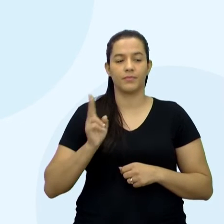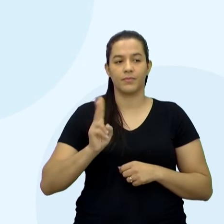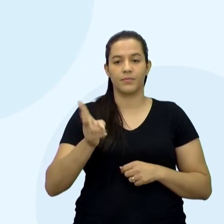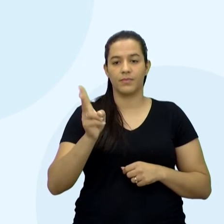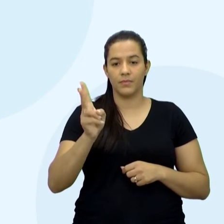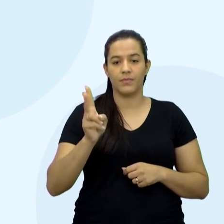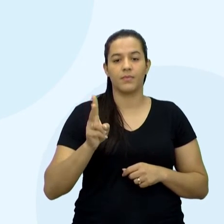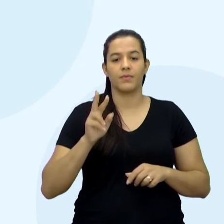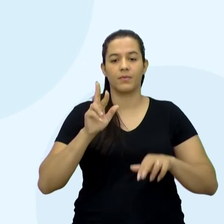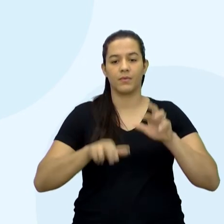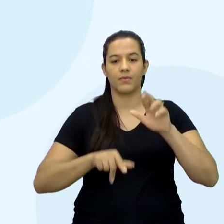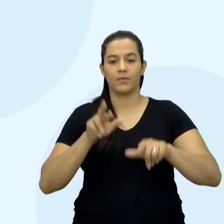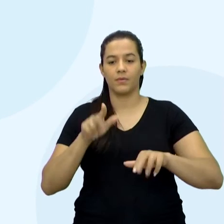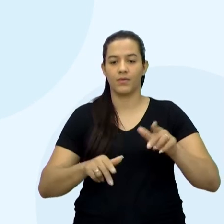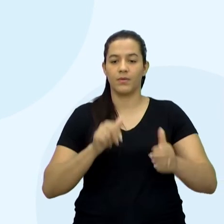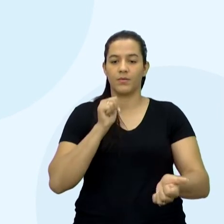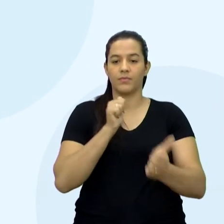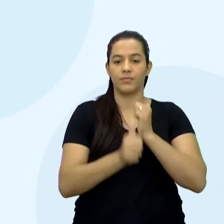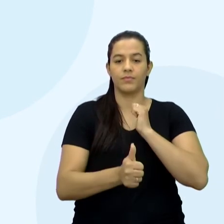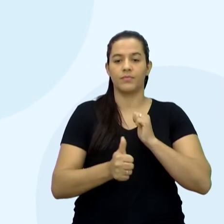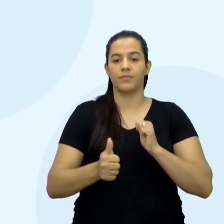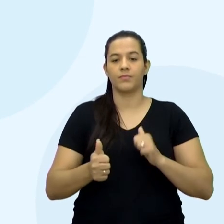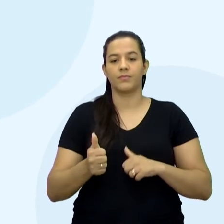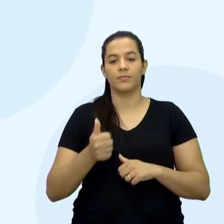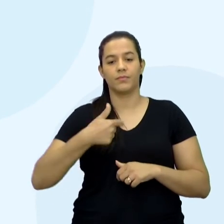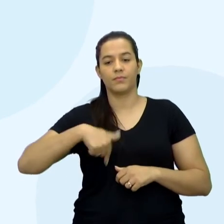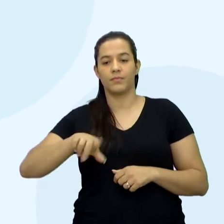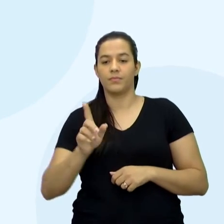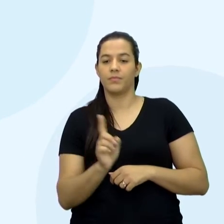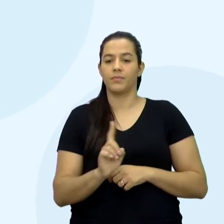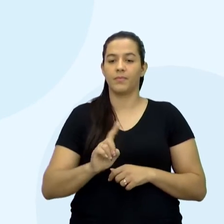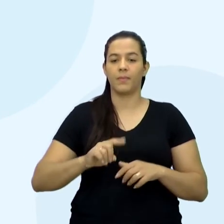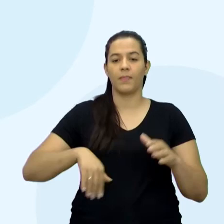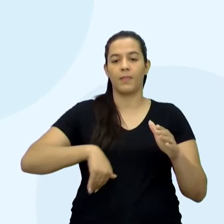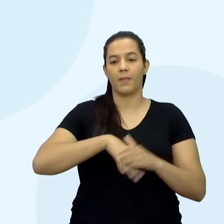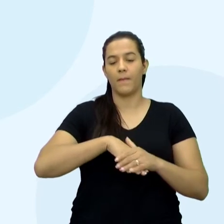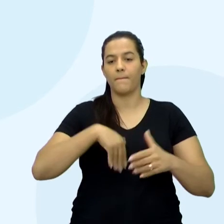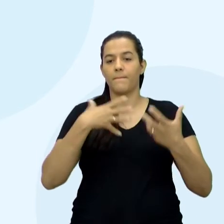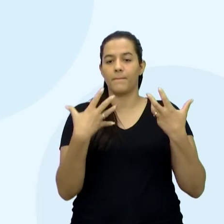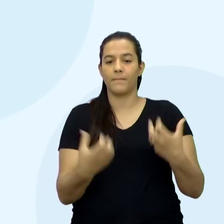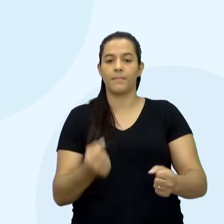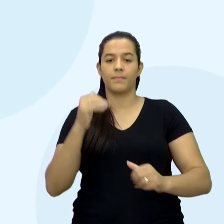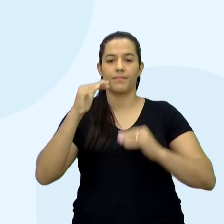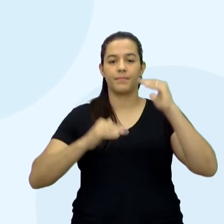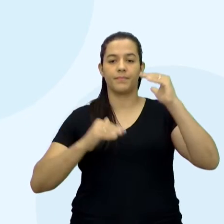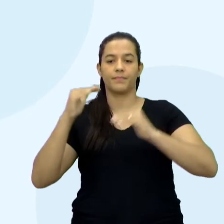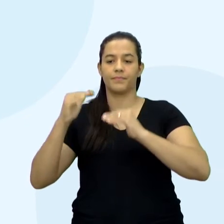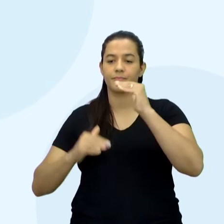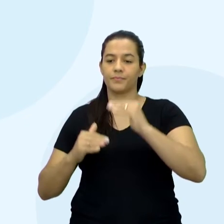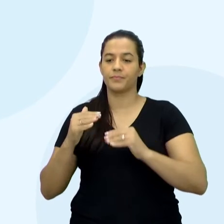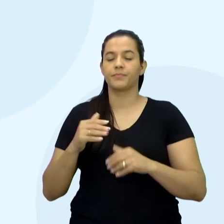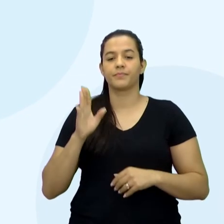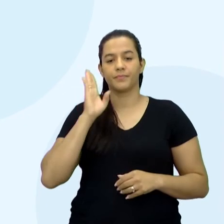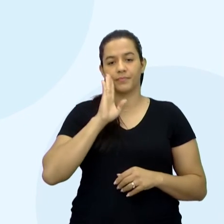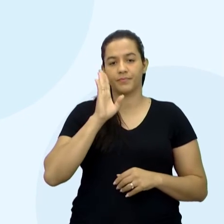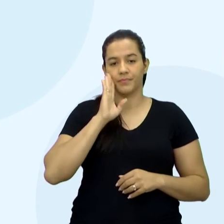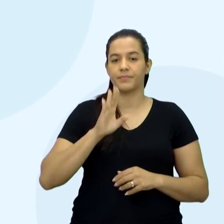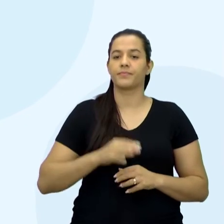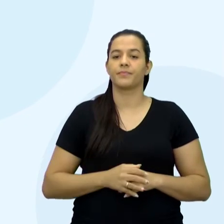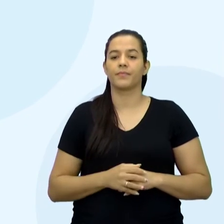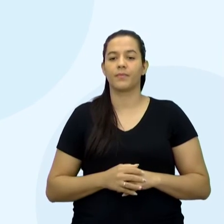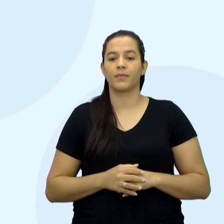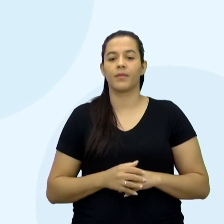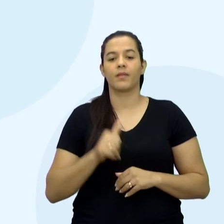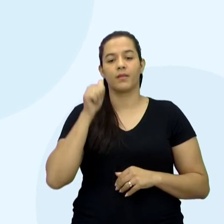continua. Futebol feminino, não vamos mais aceitar a desigualdade. Olha que legal.